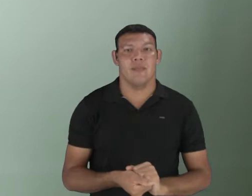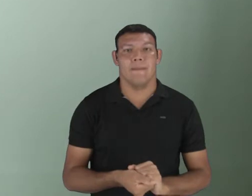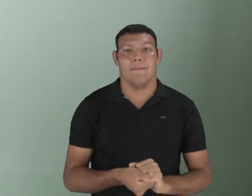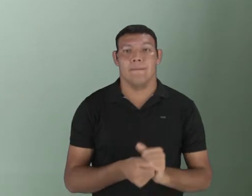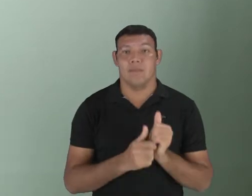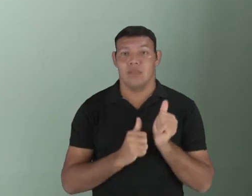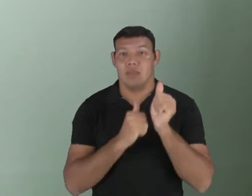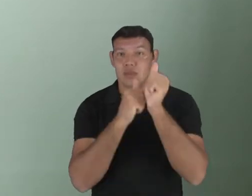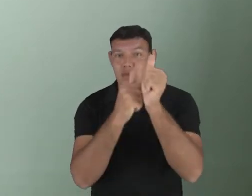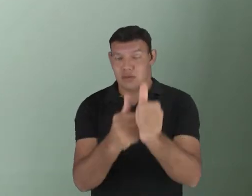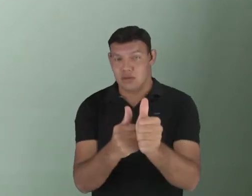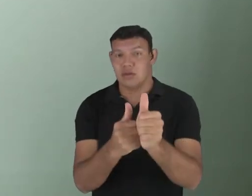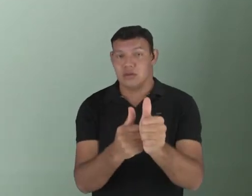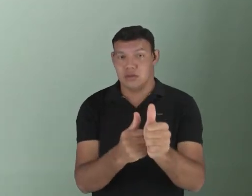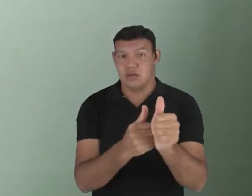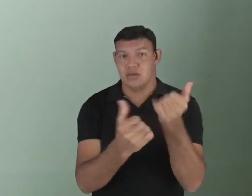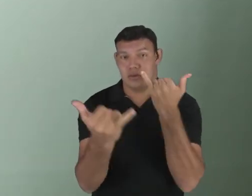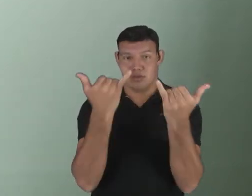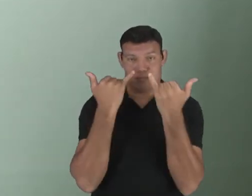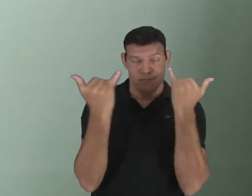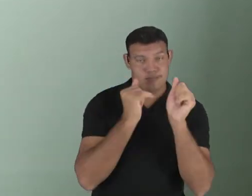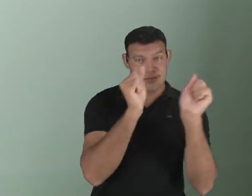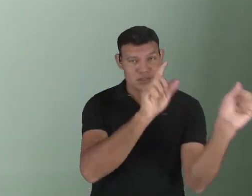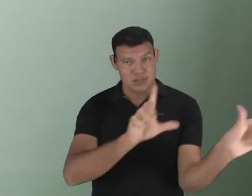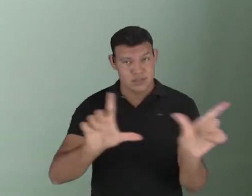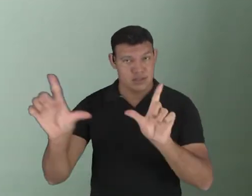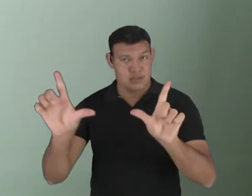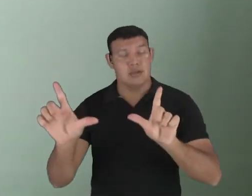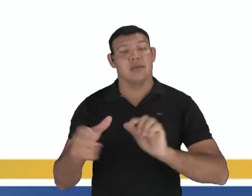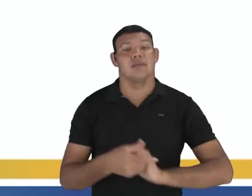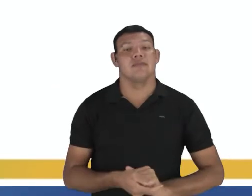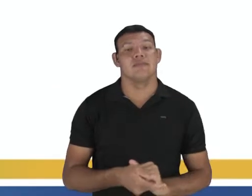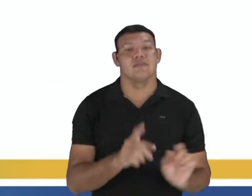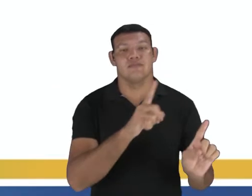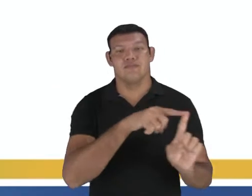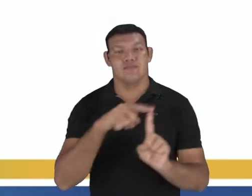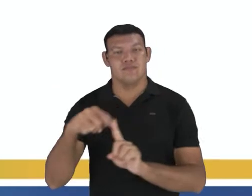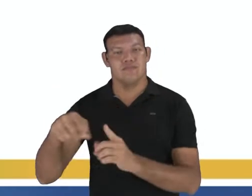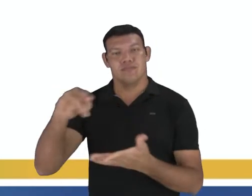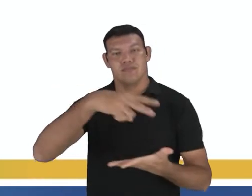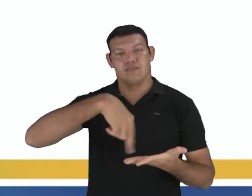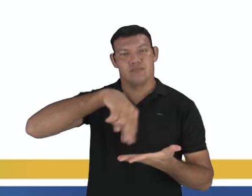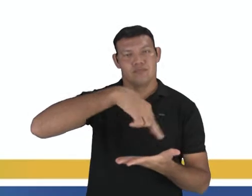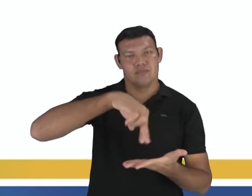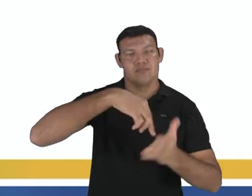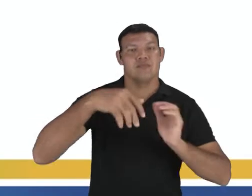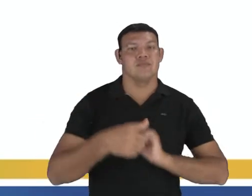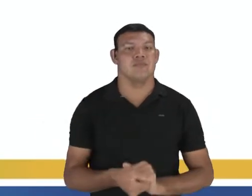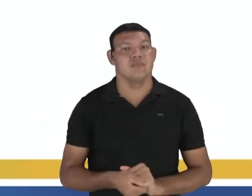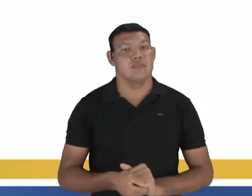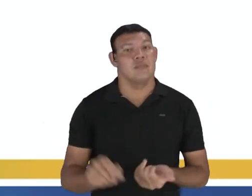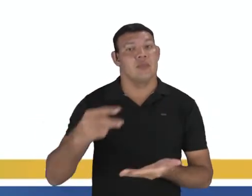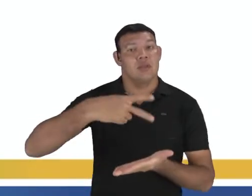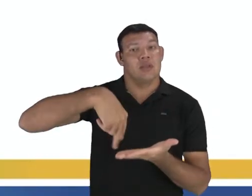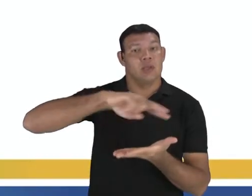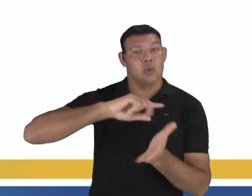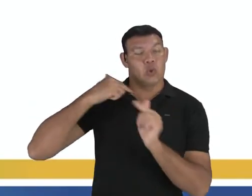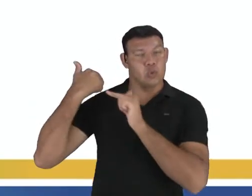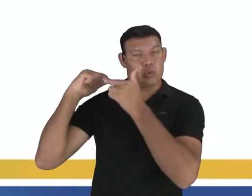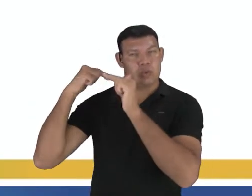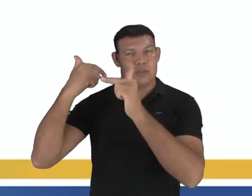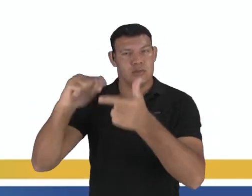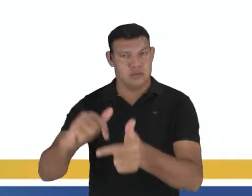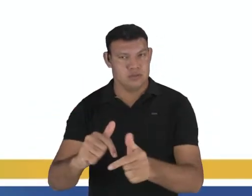acompanhar comigo algumas informações nos slides sobre essas danças? Acompanhe lá. A dança clássica,